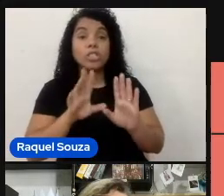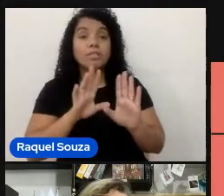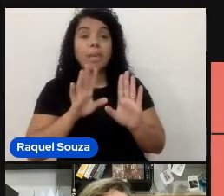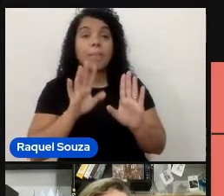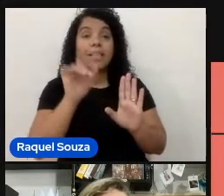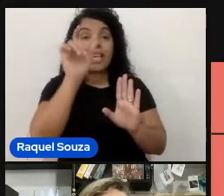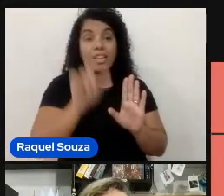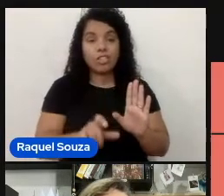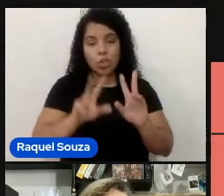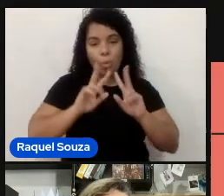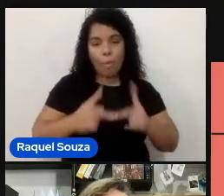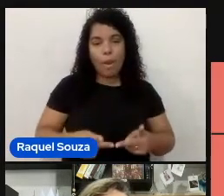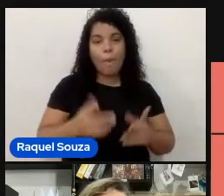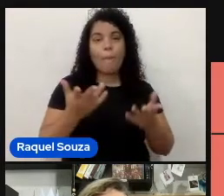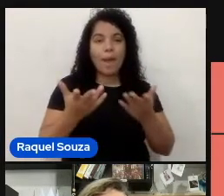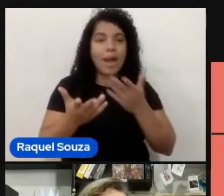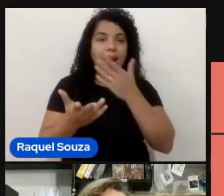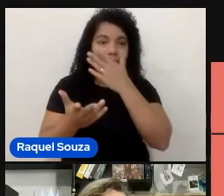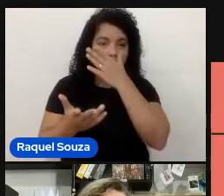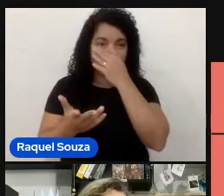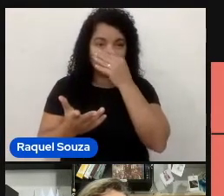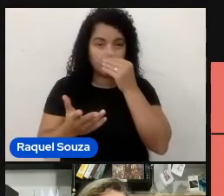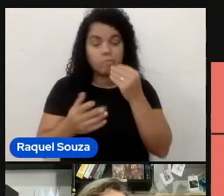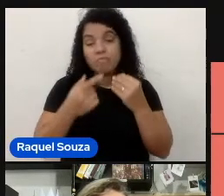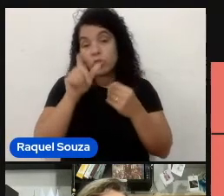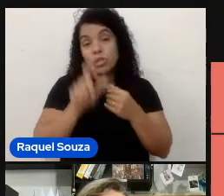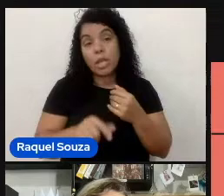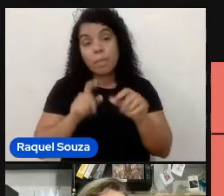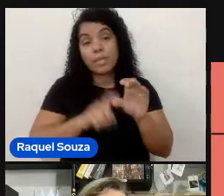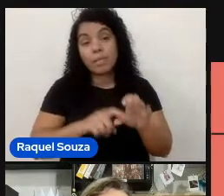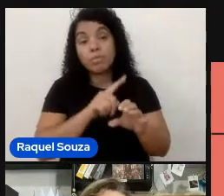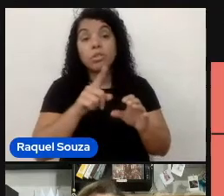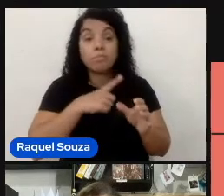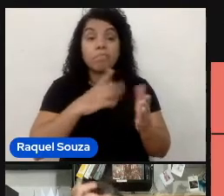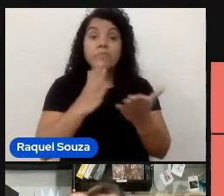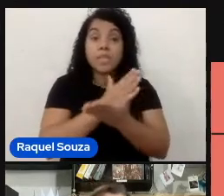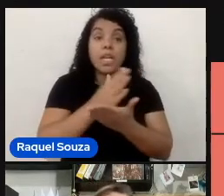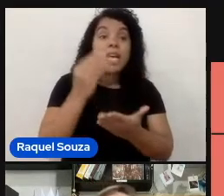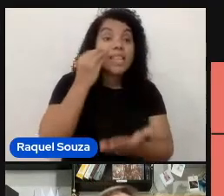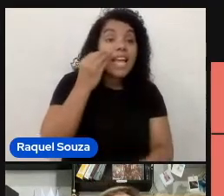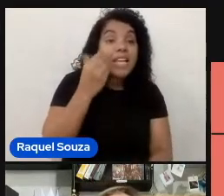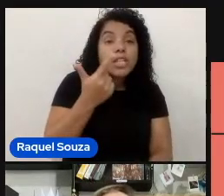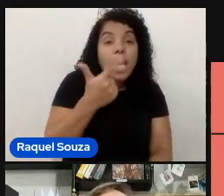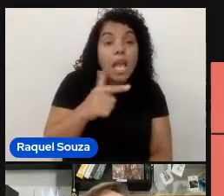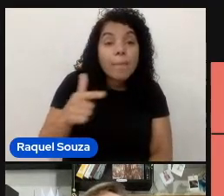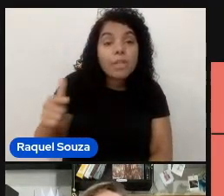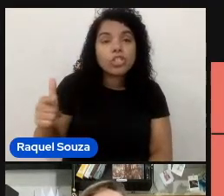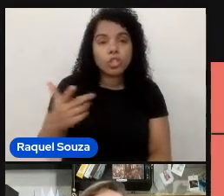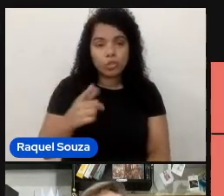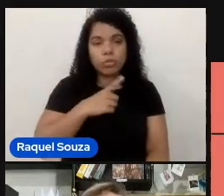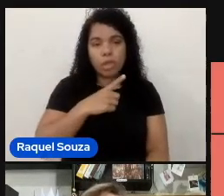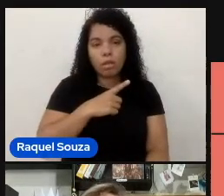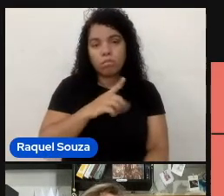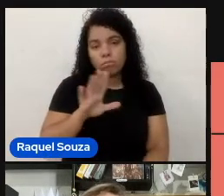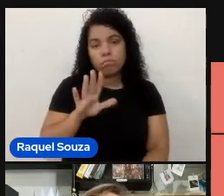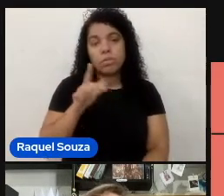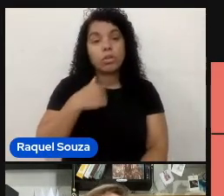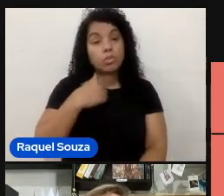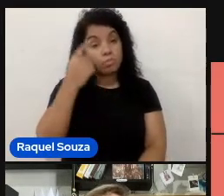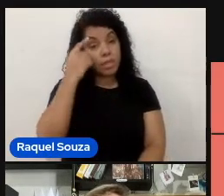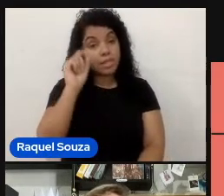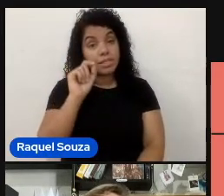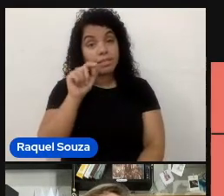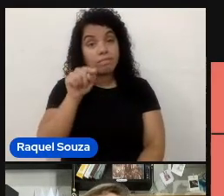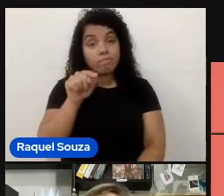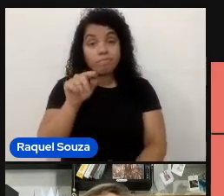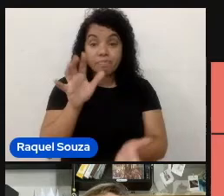humana. Imagina que nós temos alguns testes que são altamente repetitivos. Então, a gente considera que esse caso